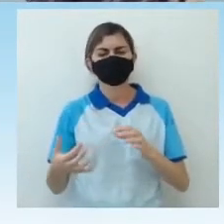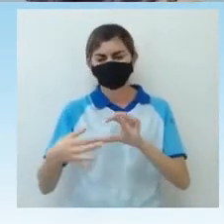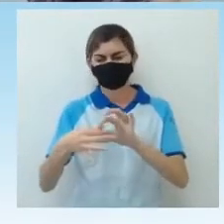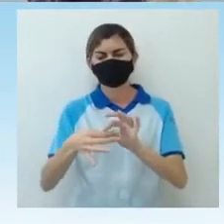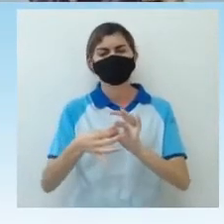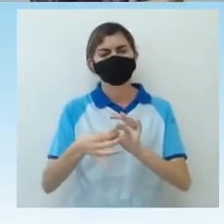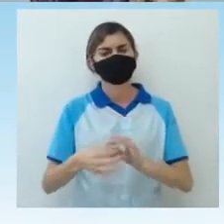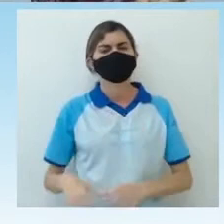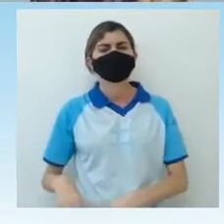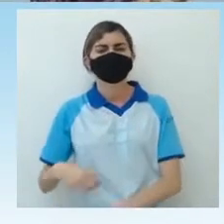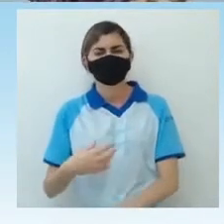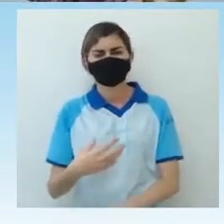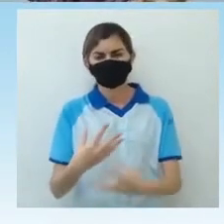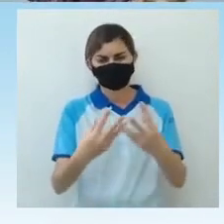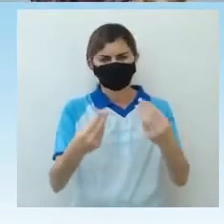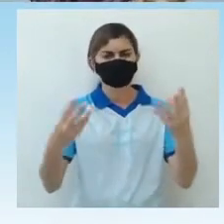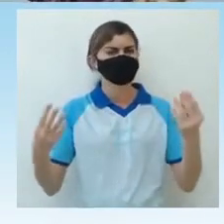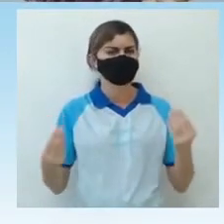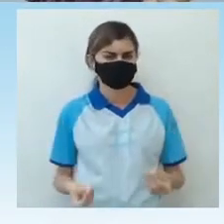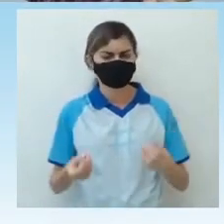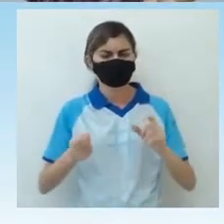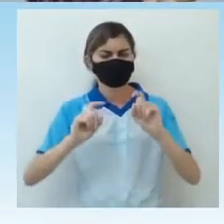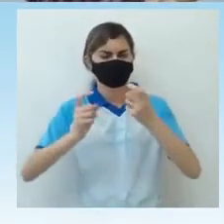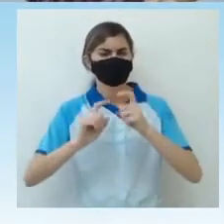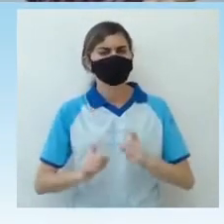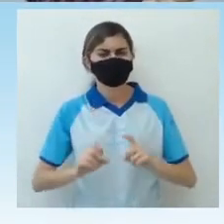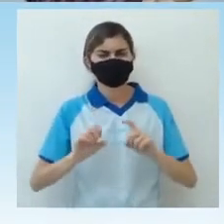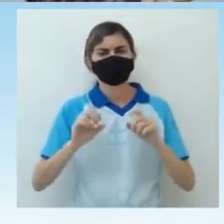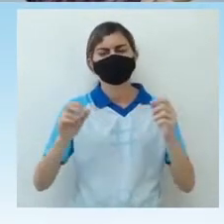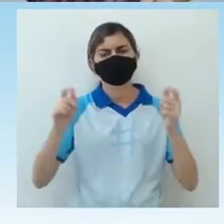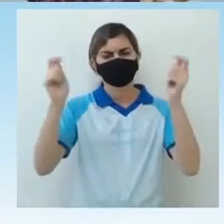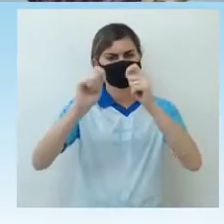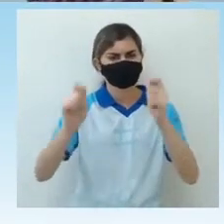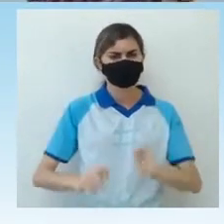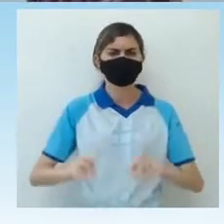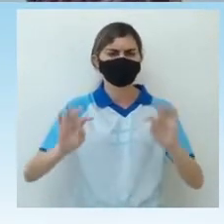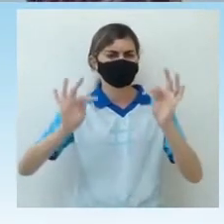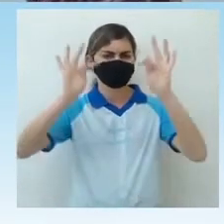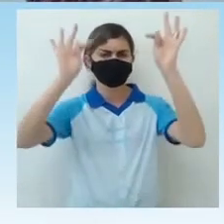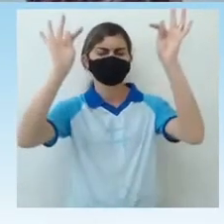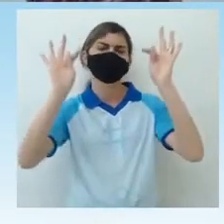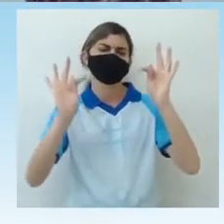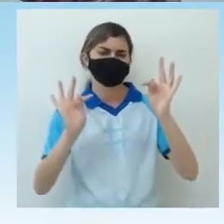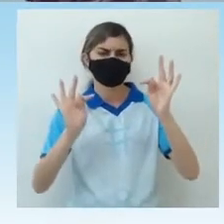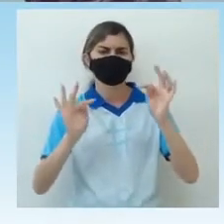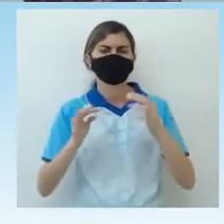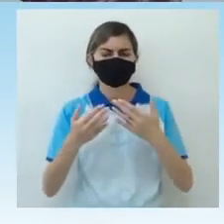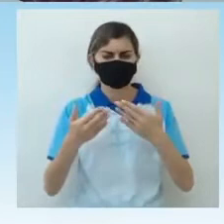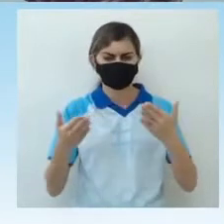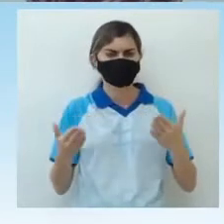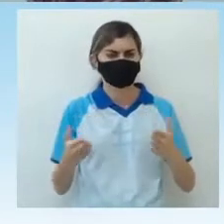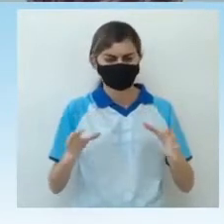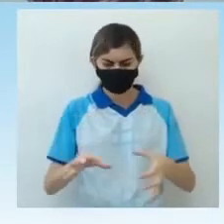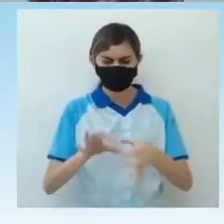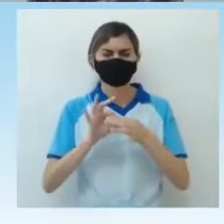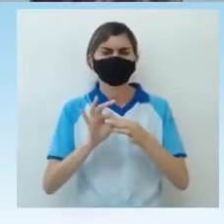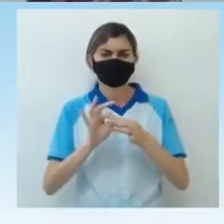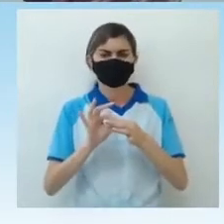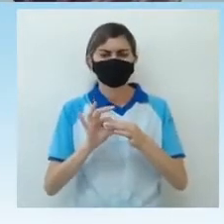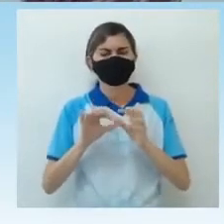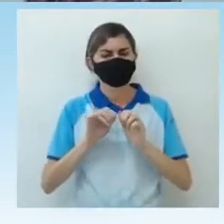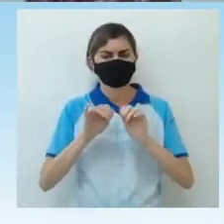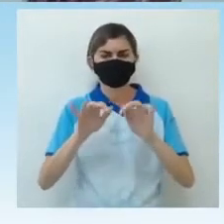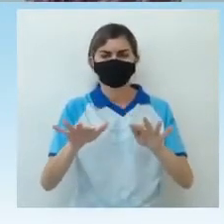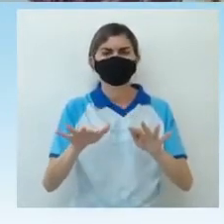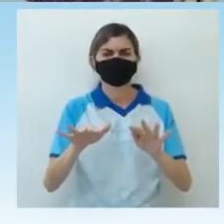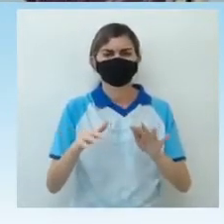interligado? Então, muito se debate sobre arte e tecnologia e a convergência, ou seja, a junção e a